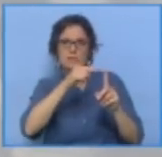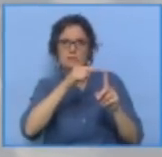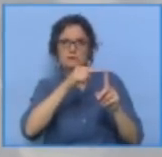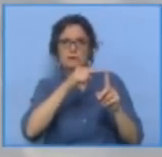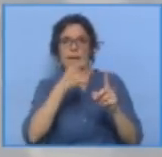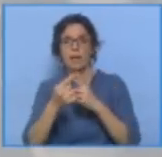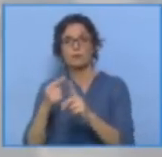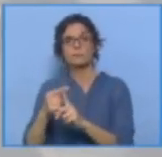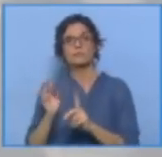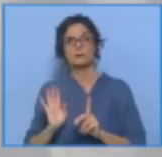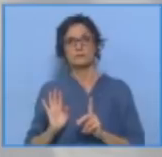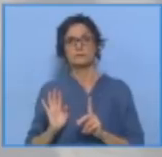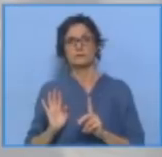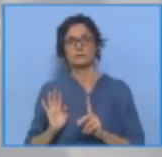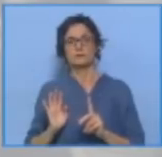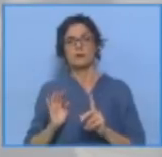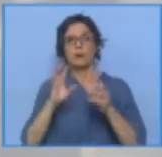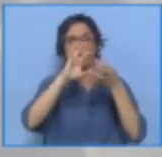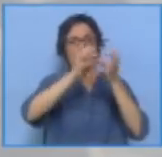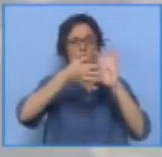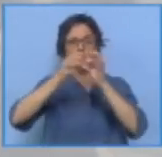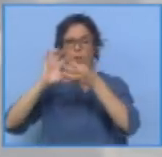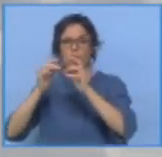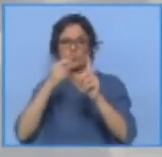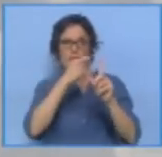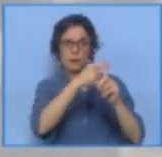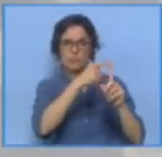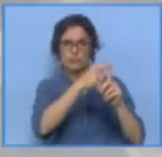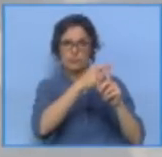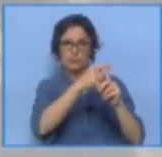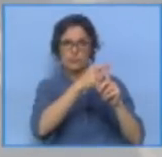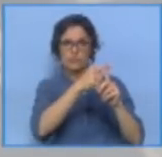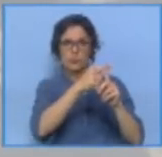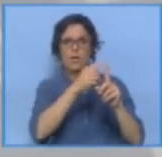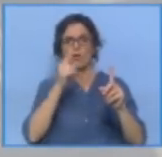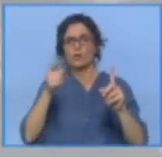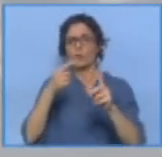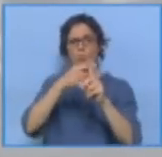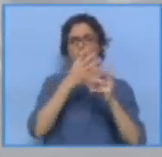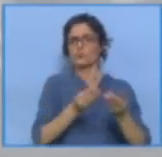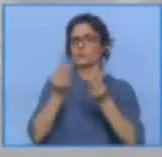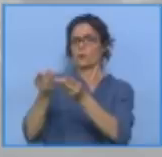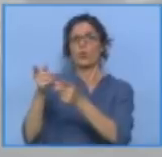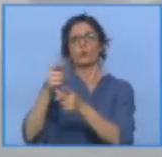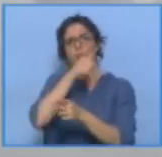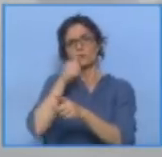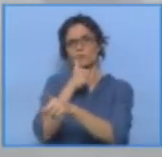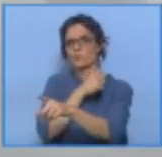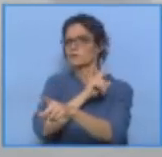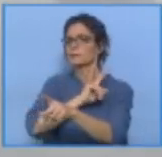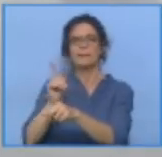de Jesus. E a lógica de Jesus não é tomar a cruz para sofrer, é tomar a cruz por amar. Pois, eu